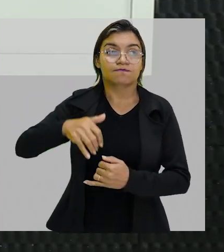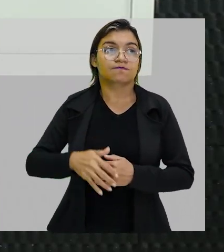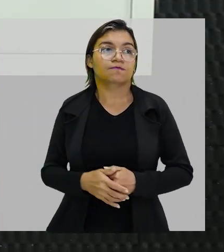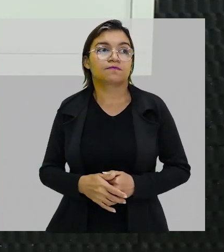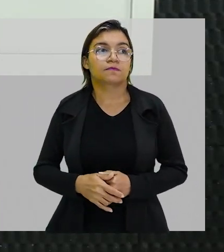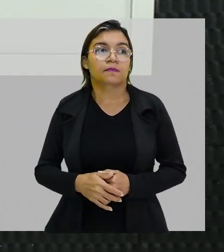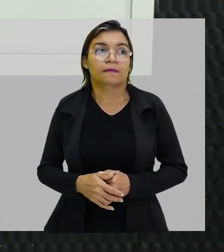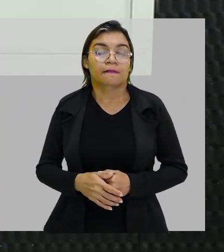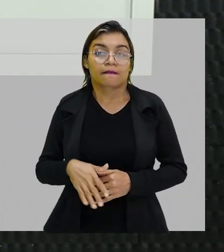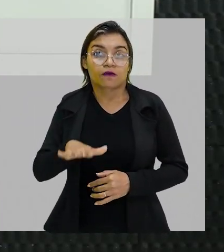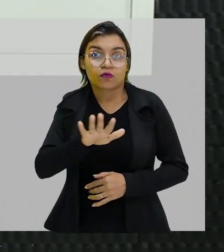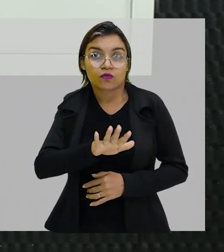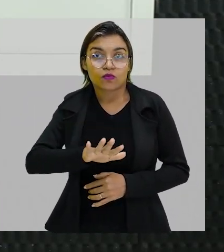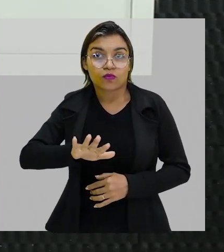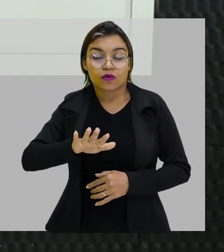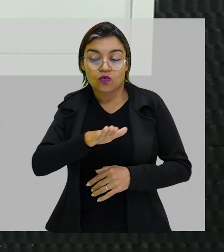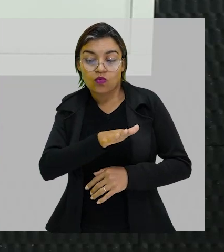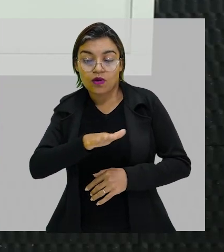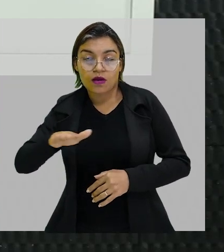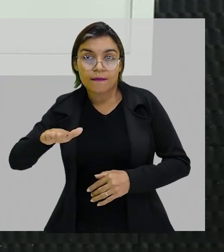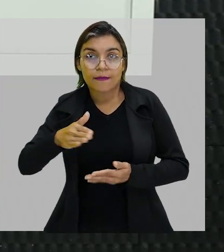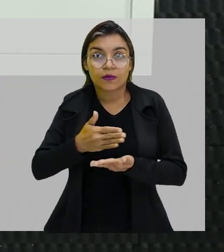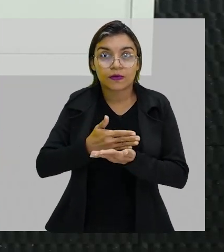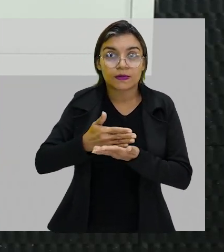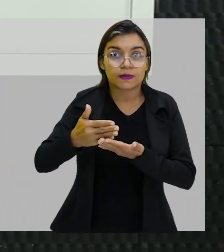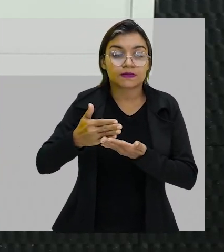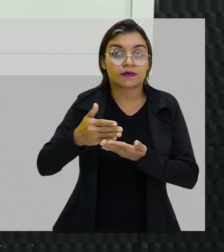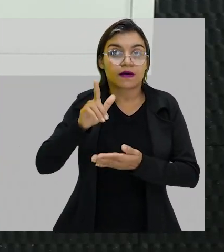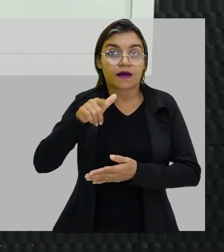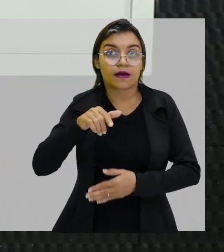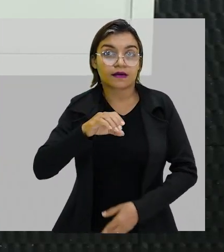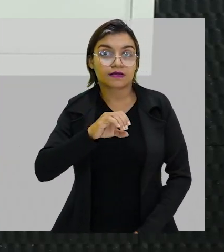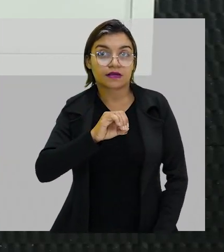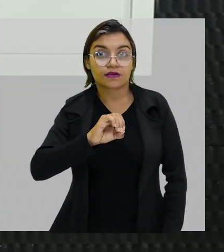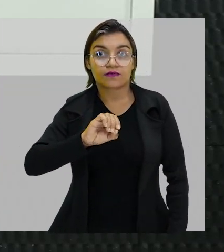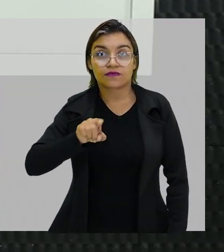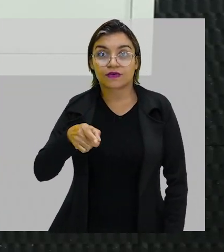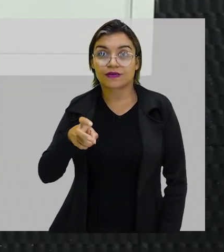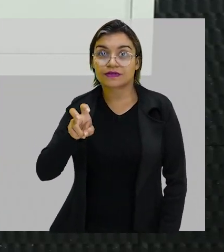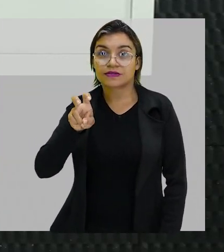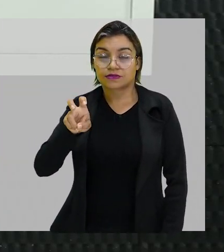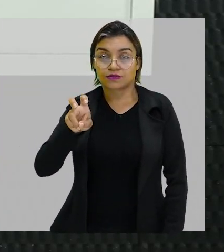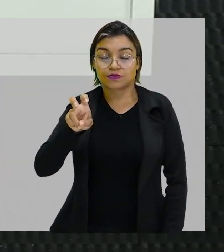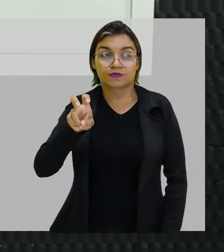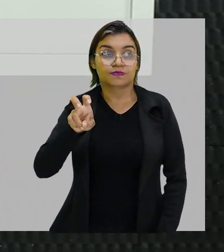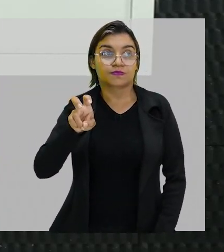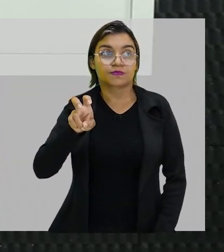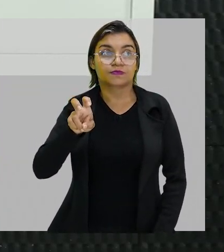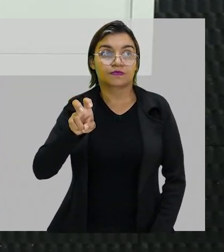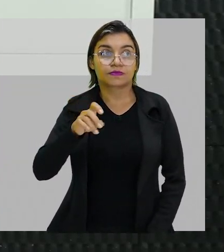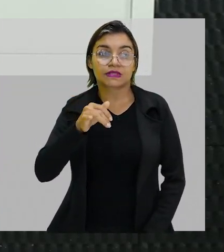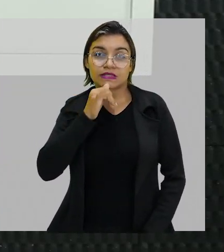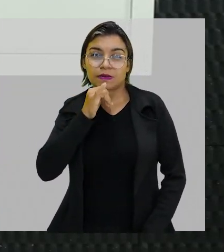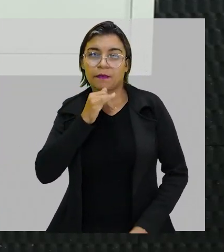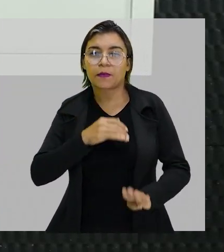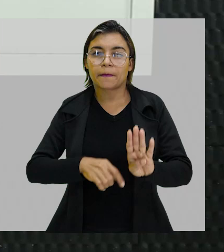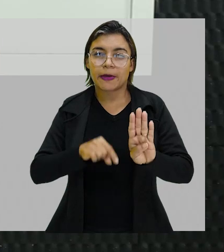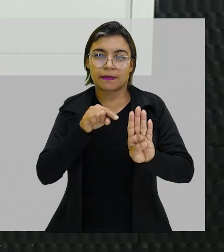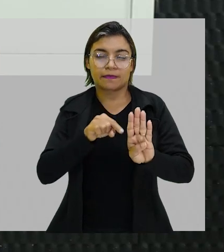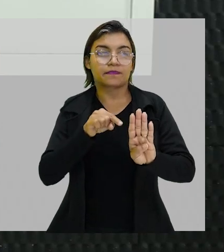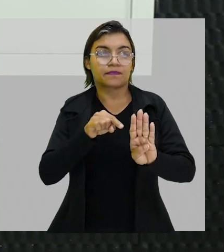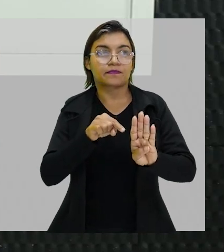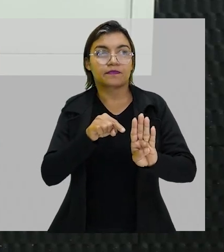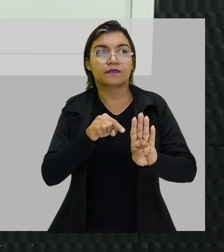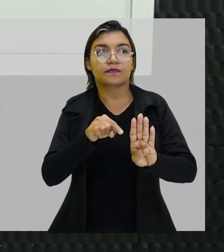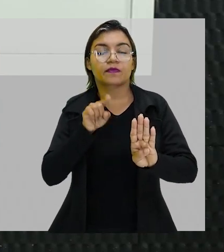campo inicial é 0,5. O campo que ele está falando é 0,5 Tesla, tá